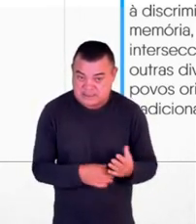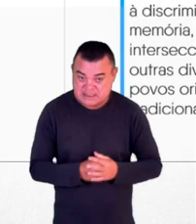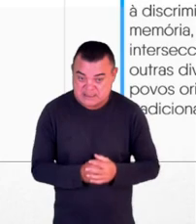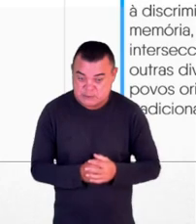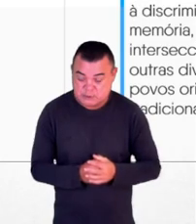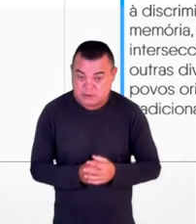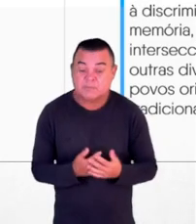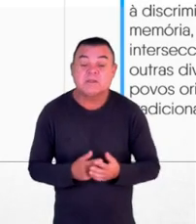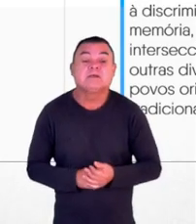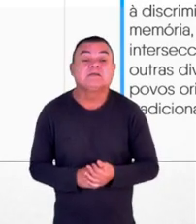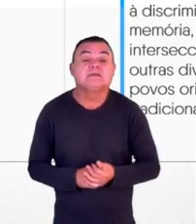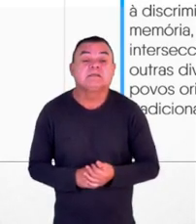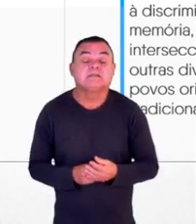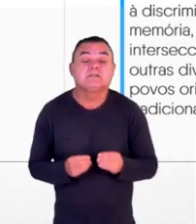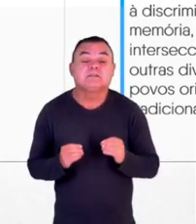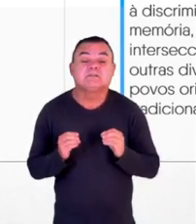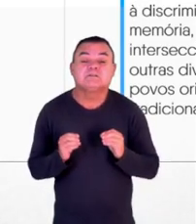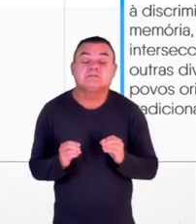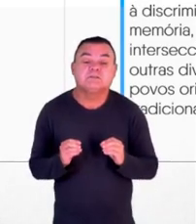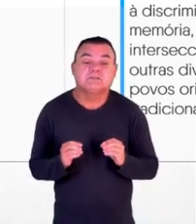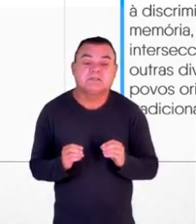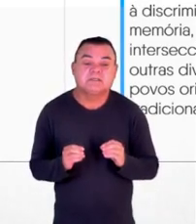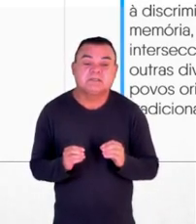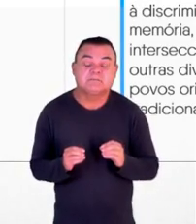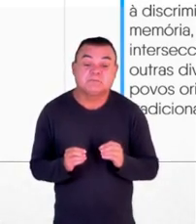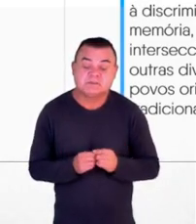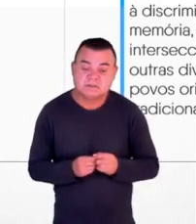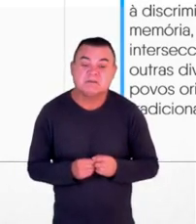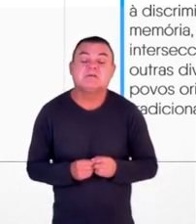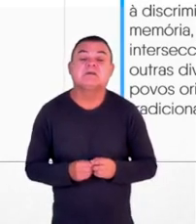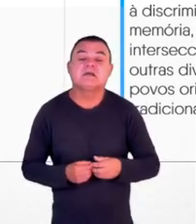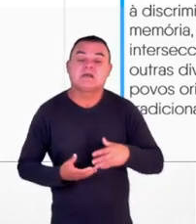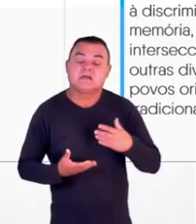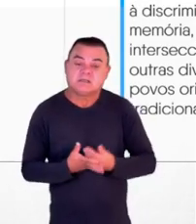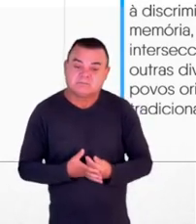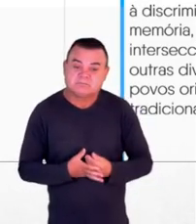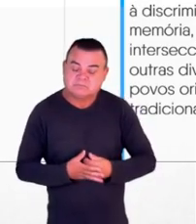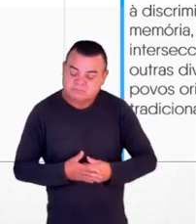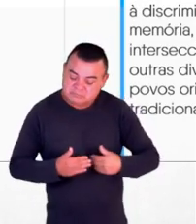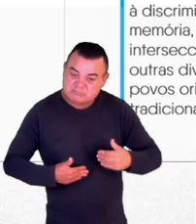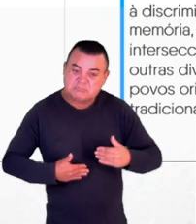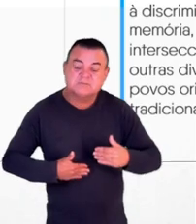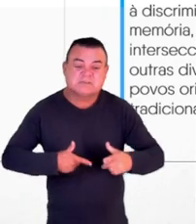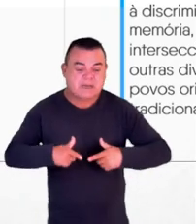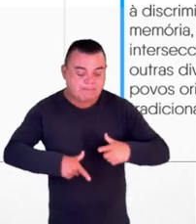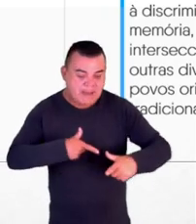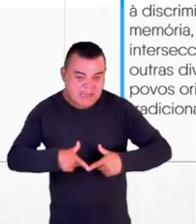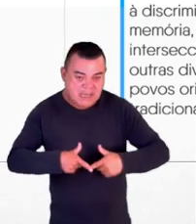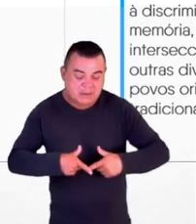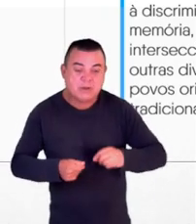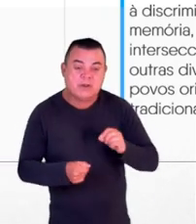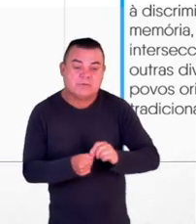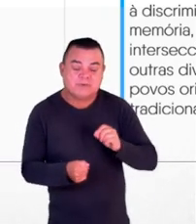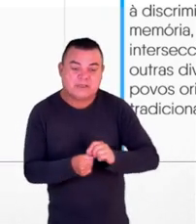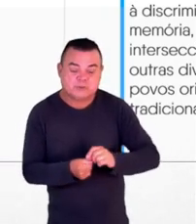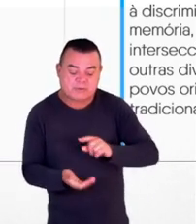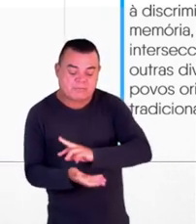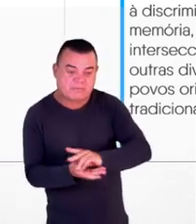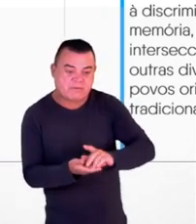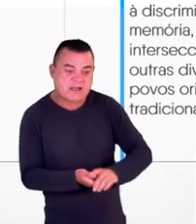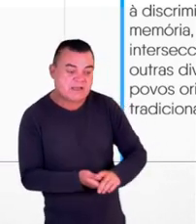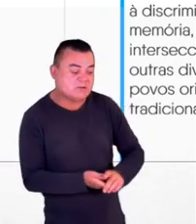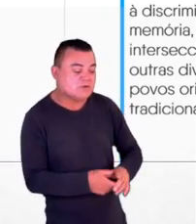multiplicidade né uma multiplicidade de ações acontecendo em diferentes territórios localidades do país